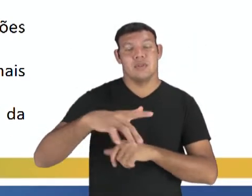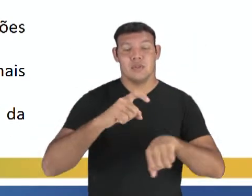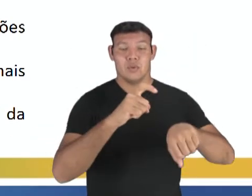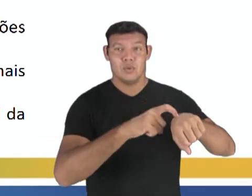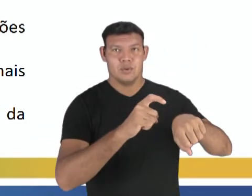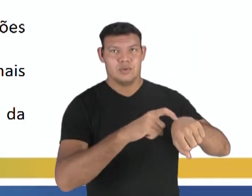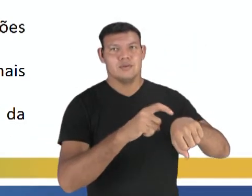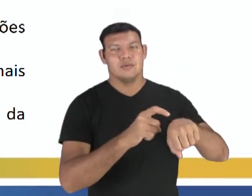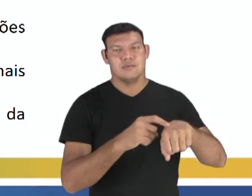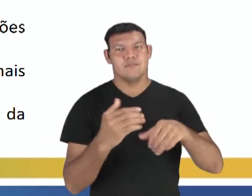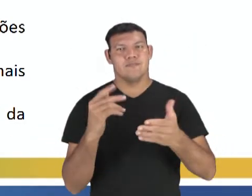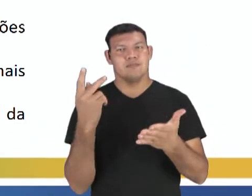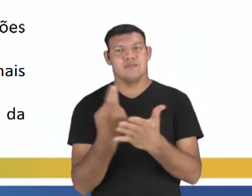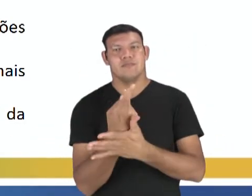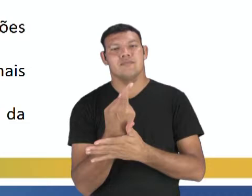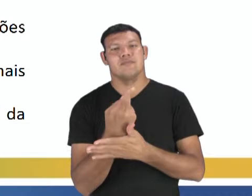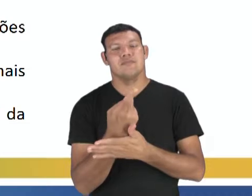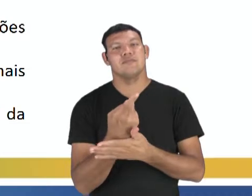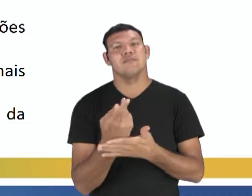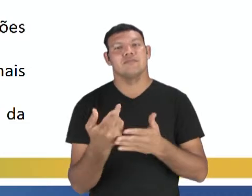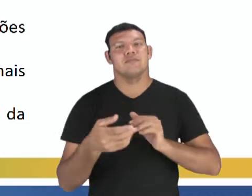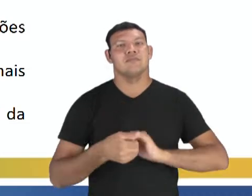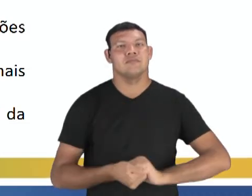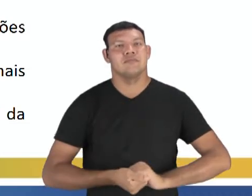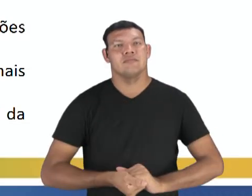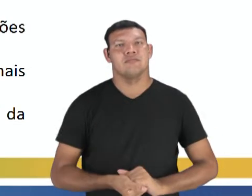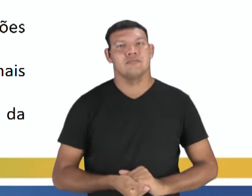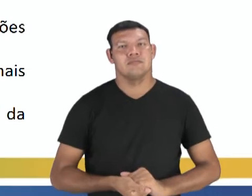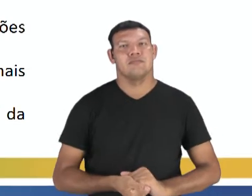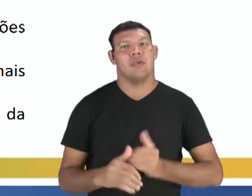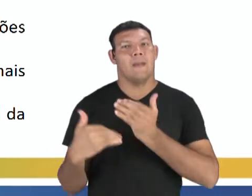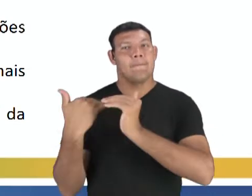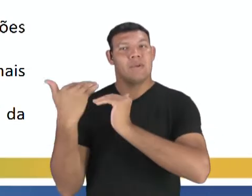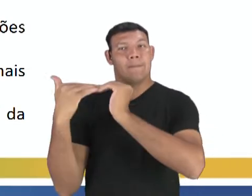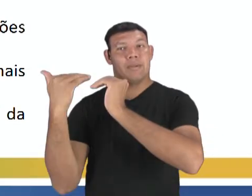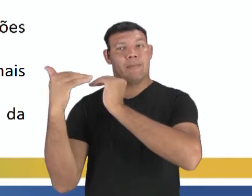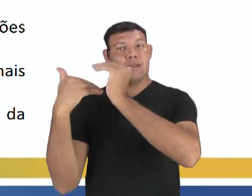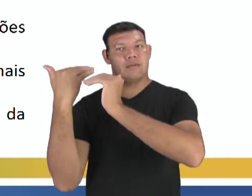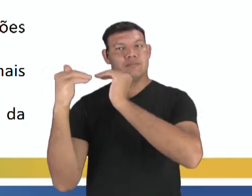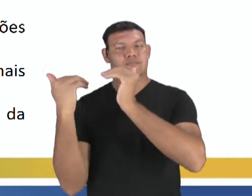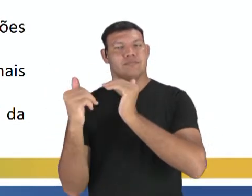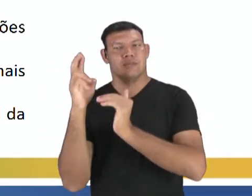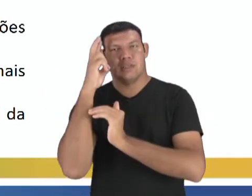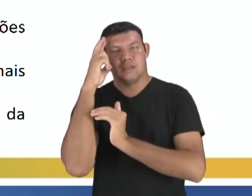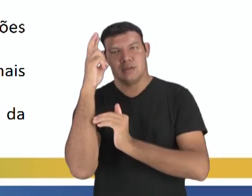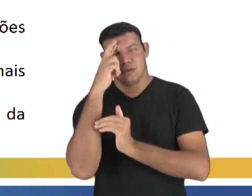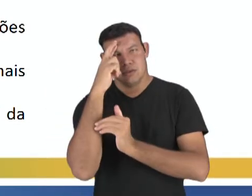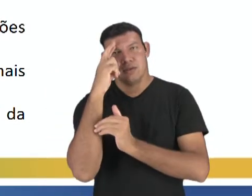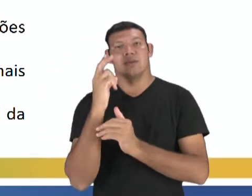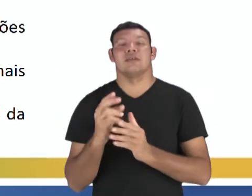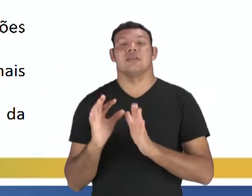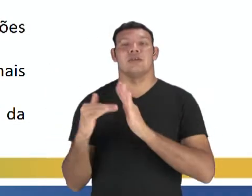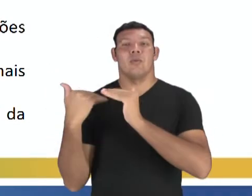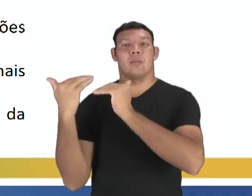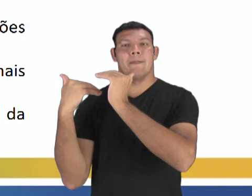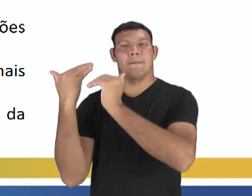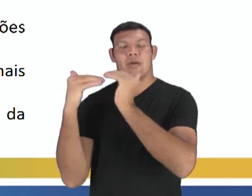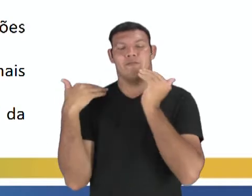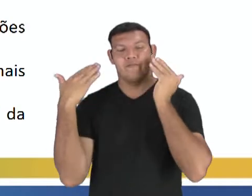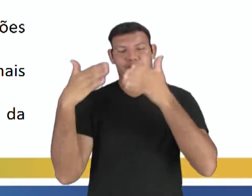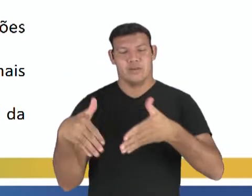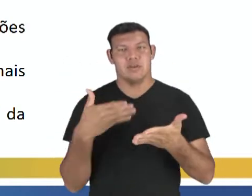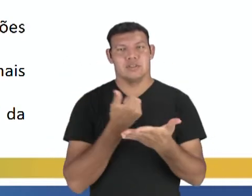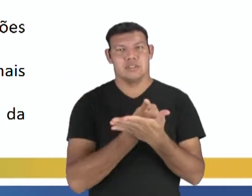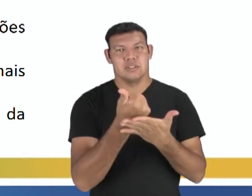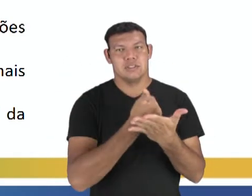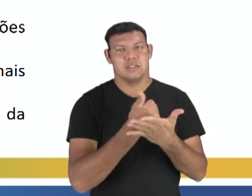se desenvolverá a trama. Desenvolvimento. Aqui, grande parte da história é desenvolvida, com foco nas ações